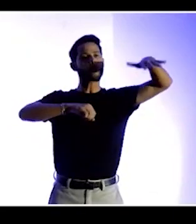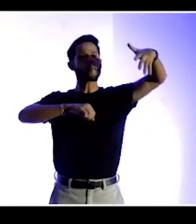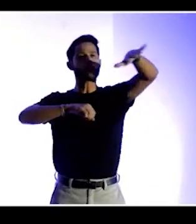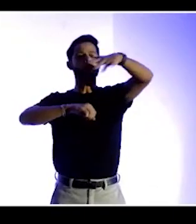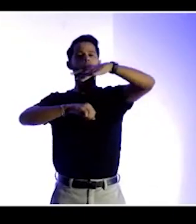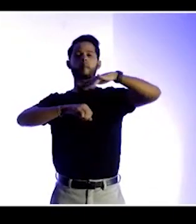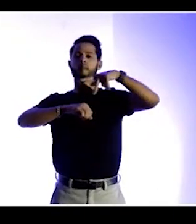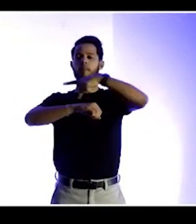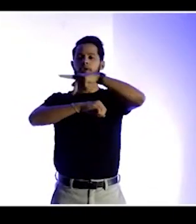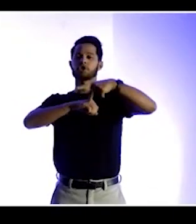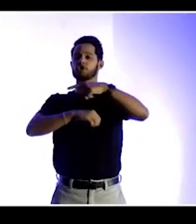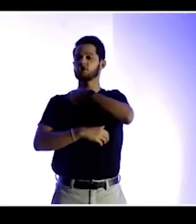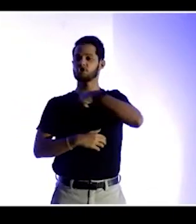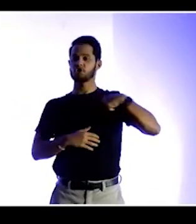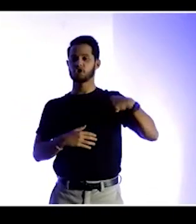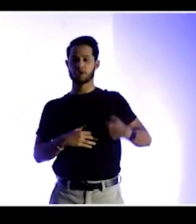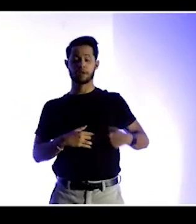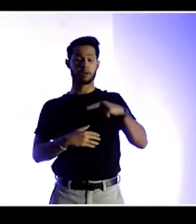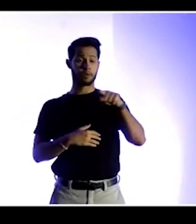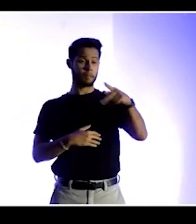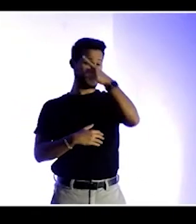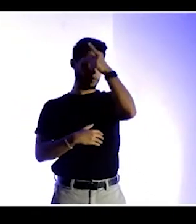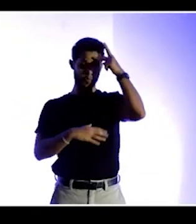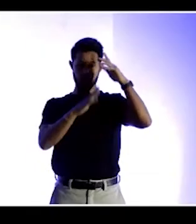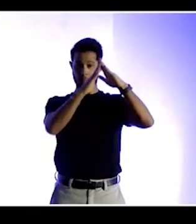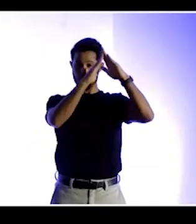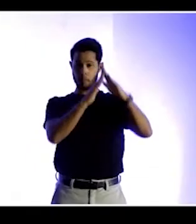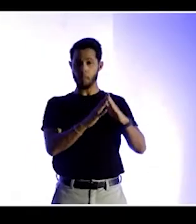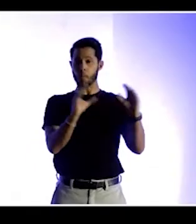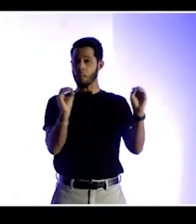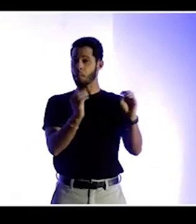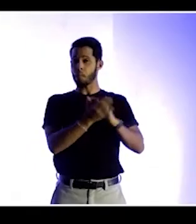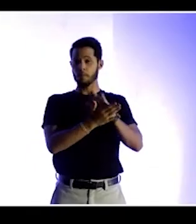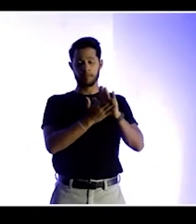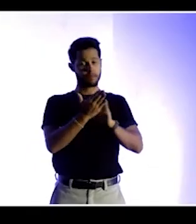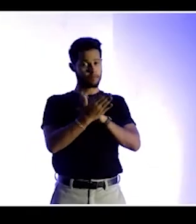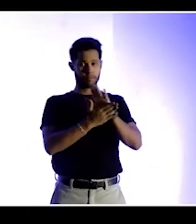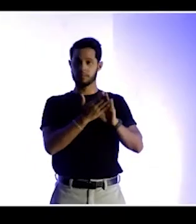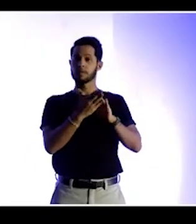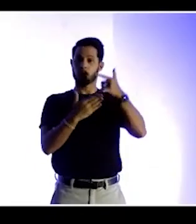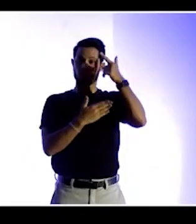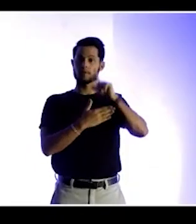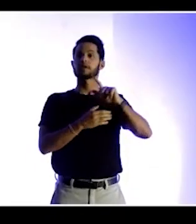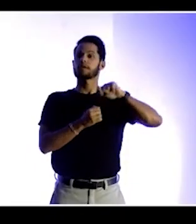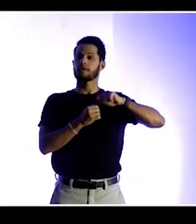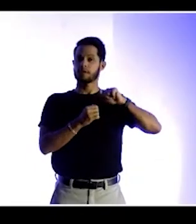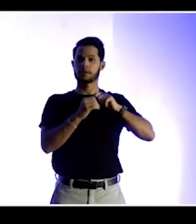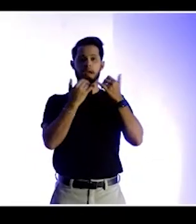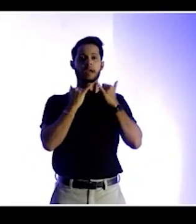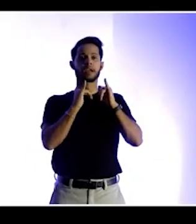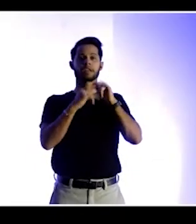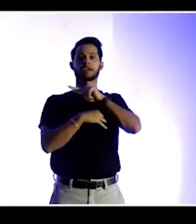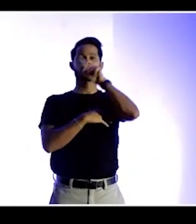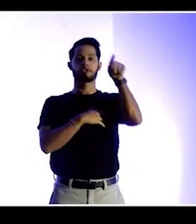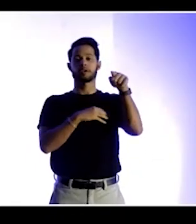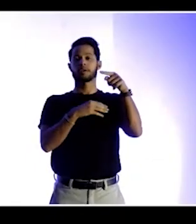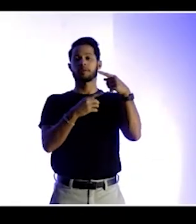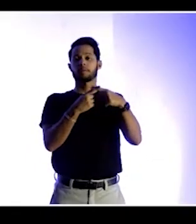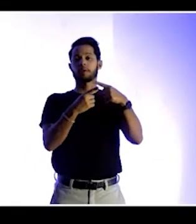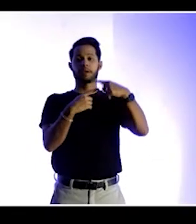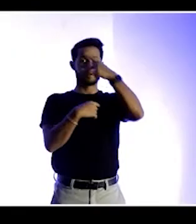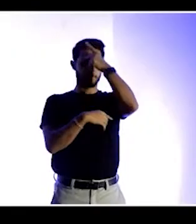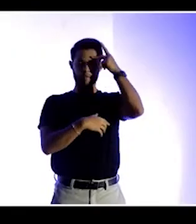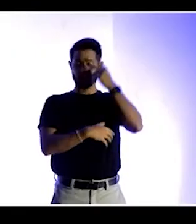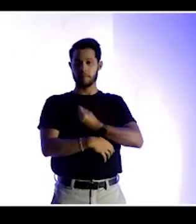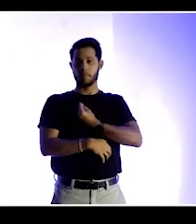morar lá, é uma área inóspita. Tá? Então, serve muito bem para fazer gerador eólico e solar, mas não serve para